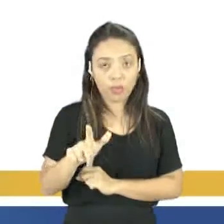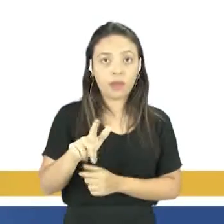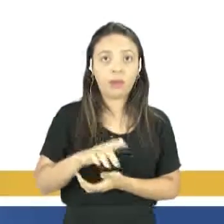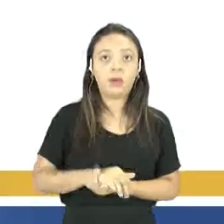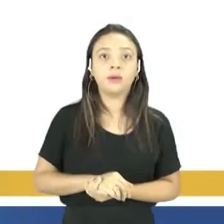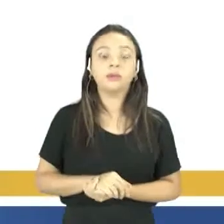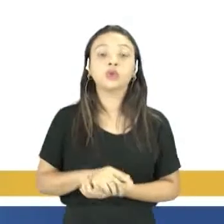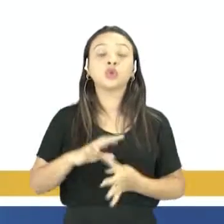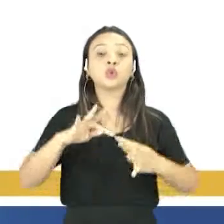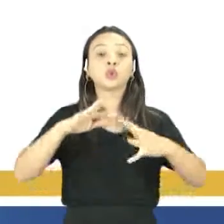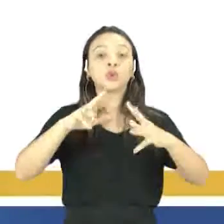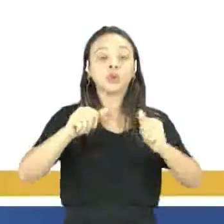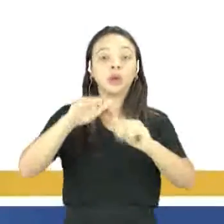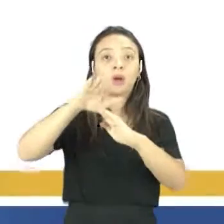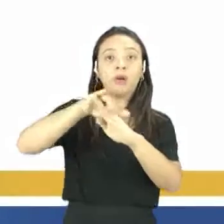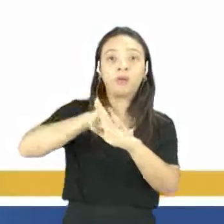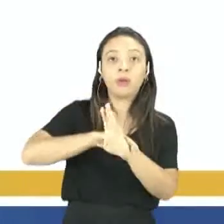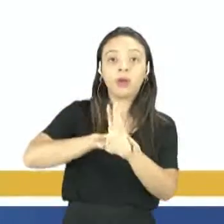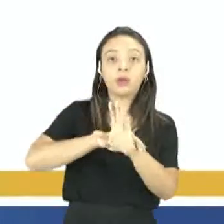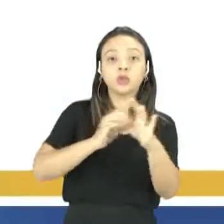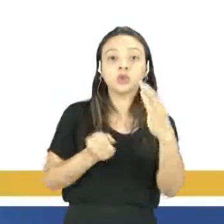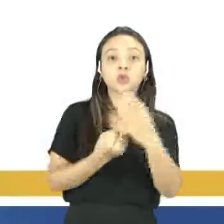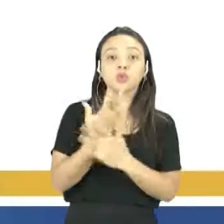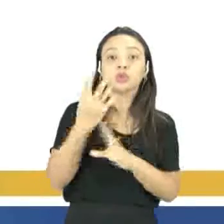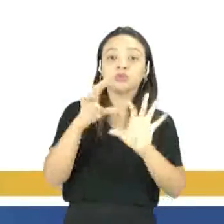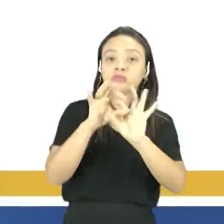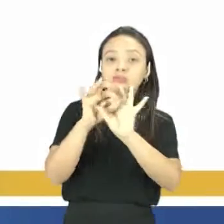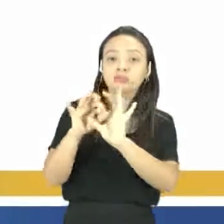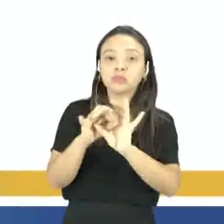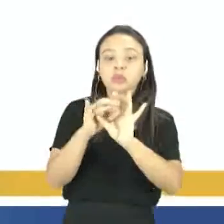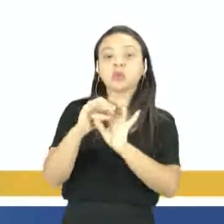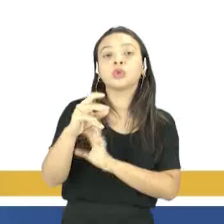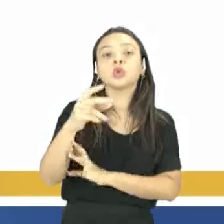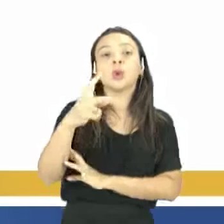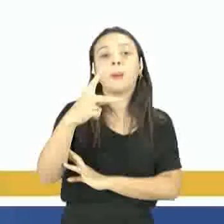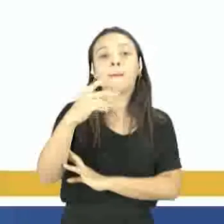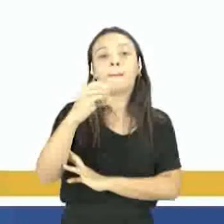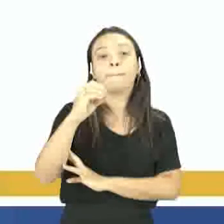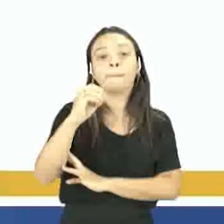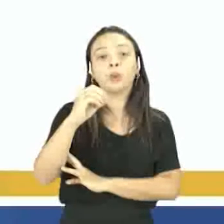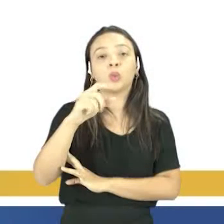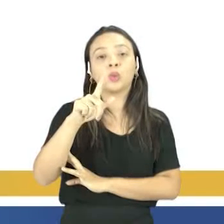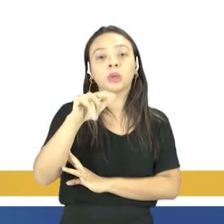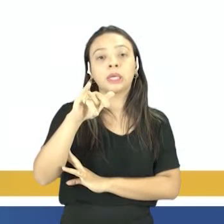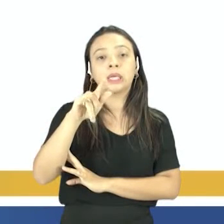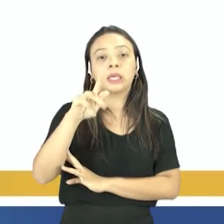são formadas pela união de polígonos, certinho?